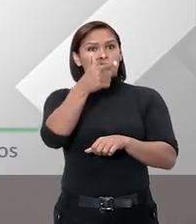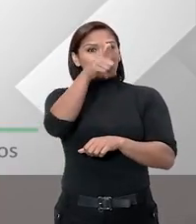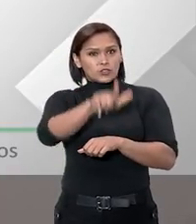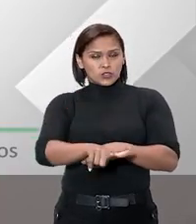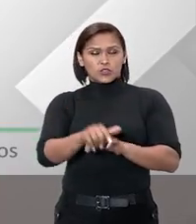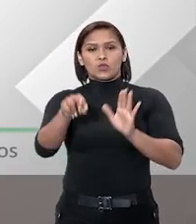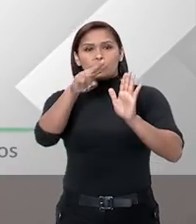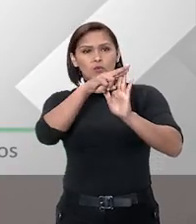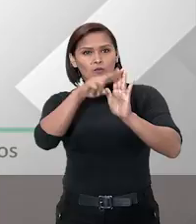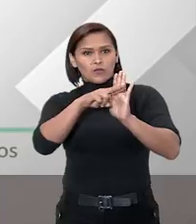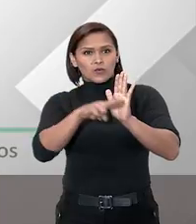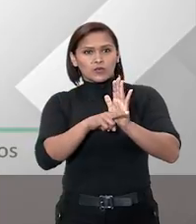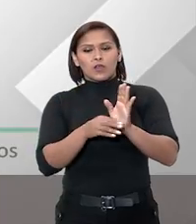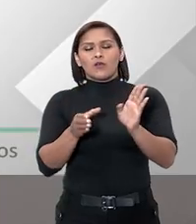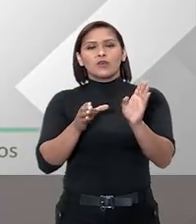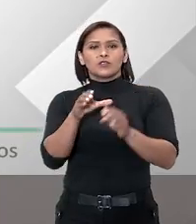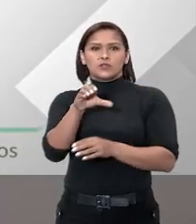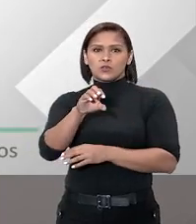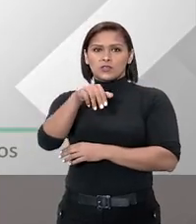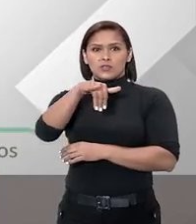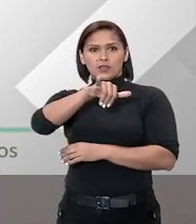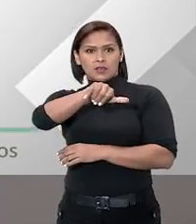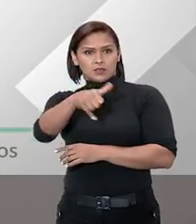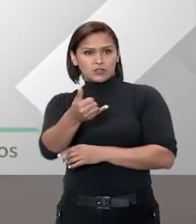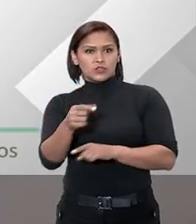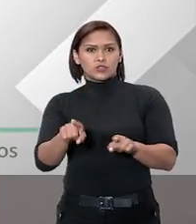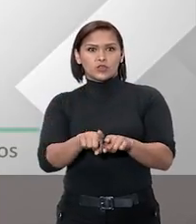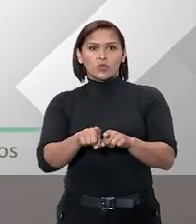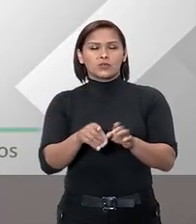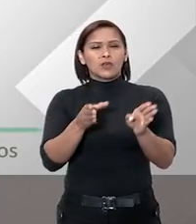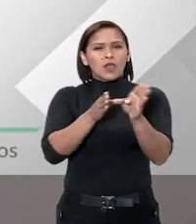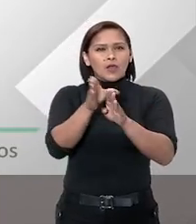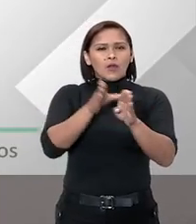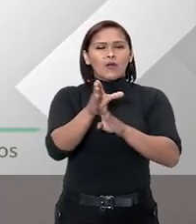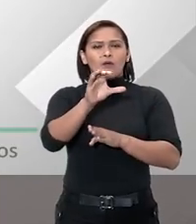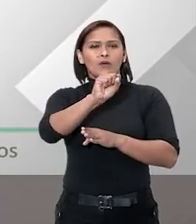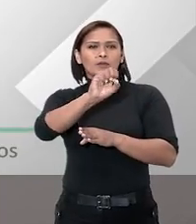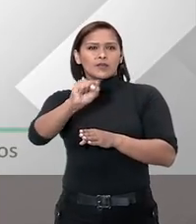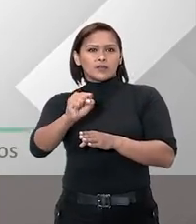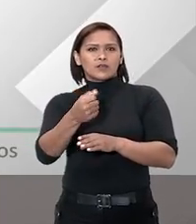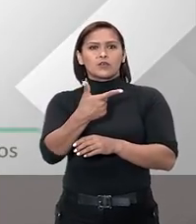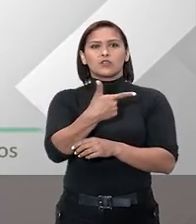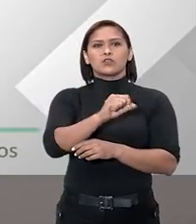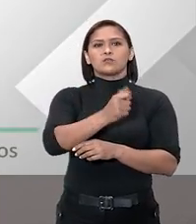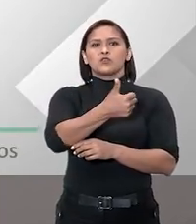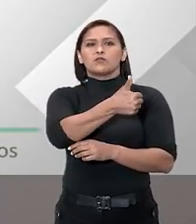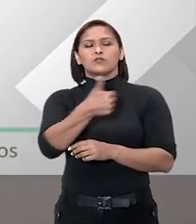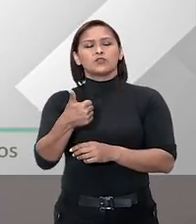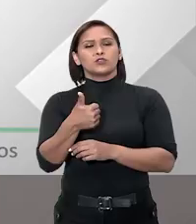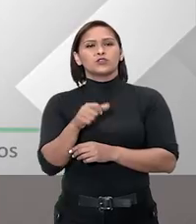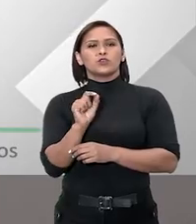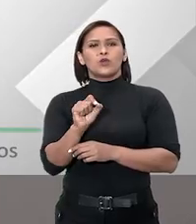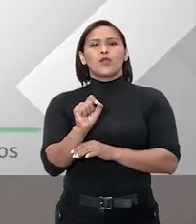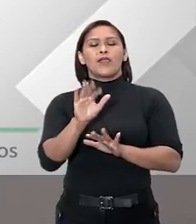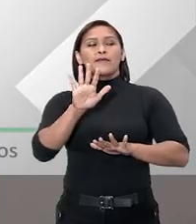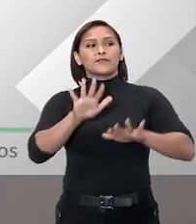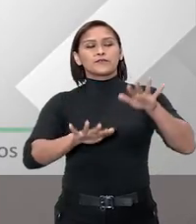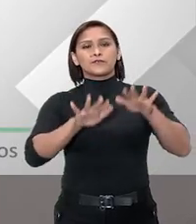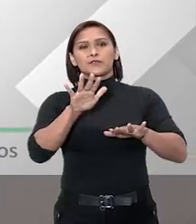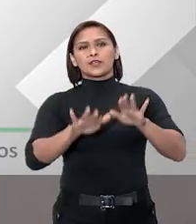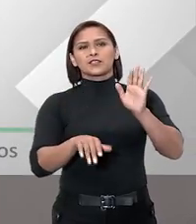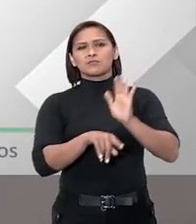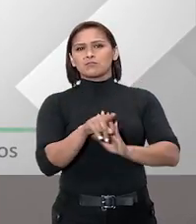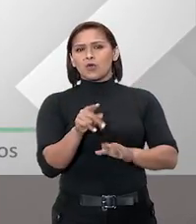ato normativo do Conselho Nacional de Justiça, que é a Recomendação 88 de 2021,